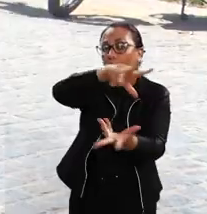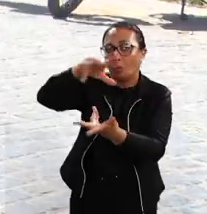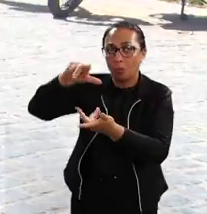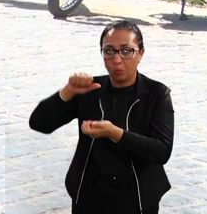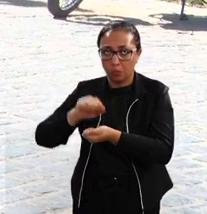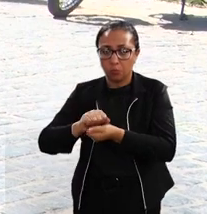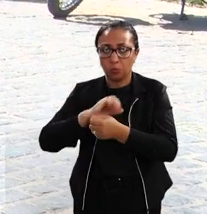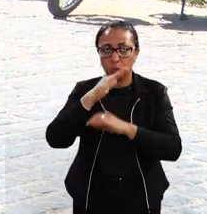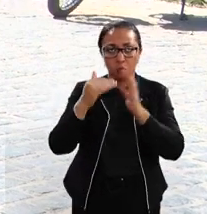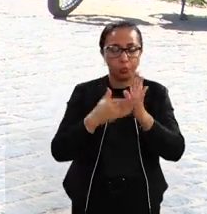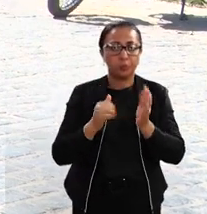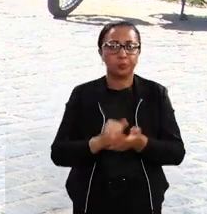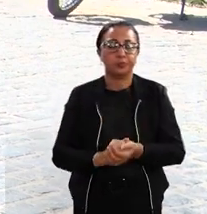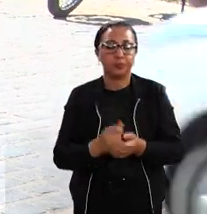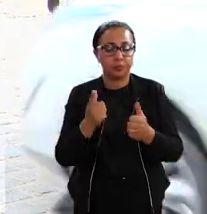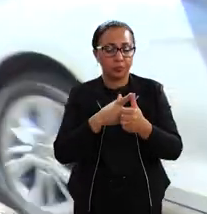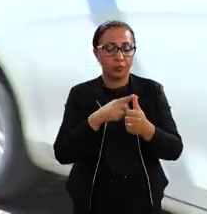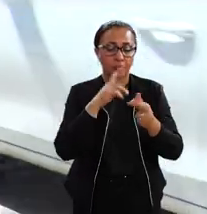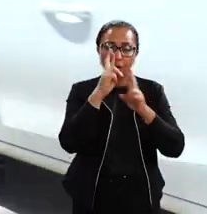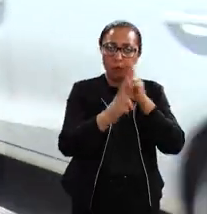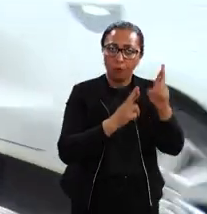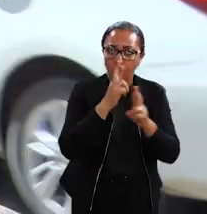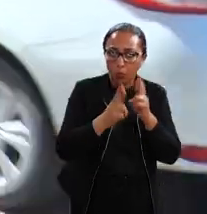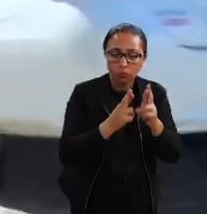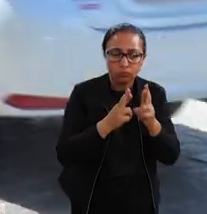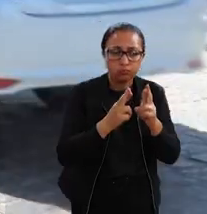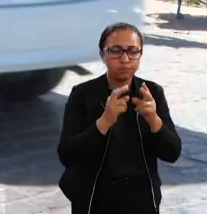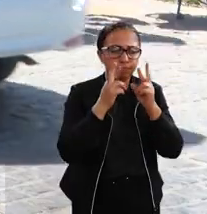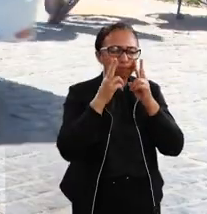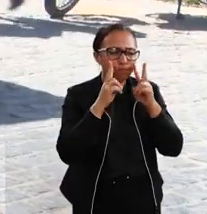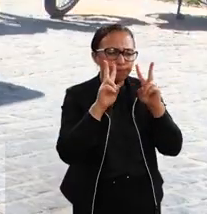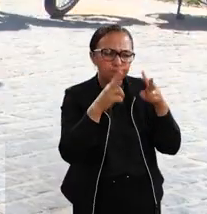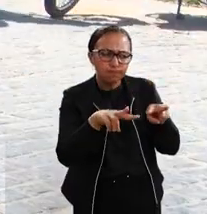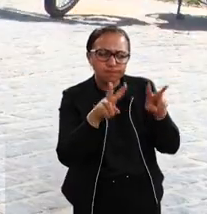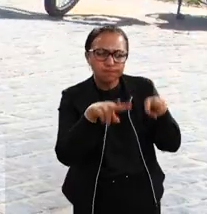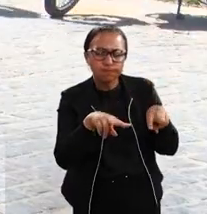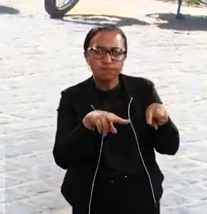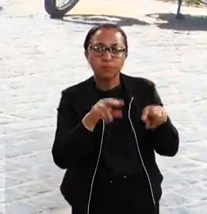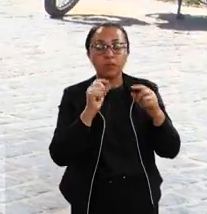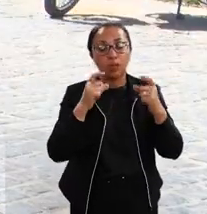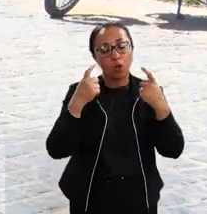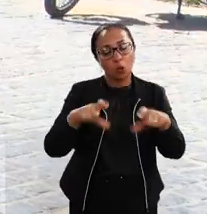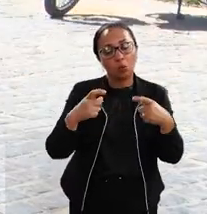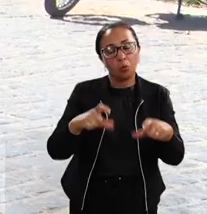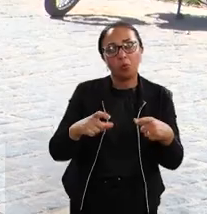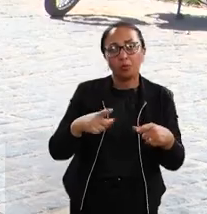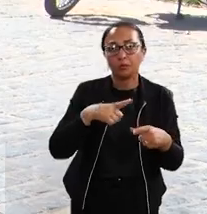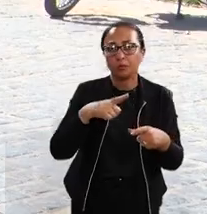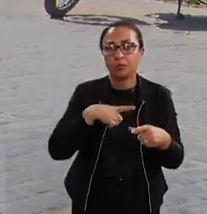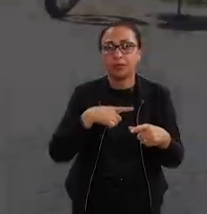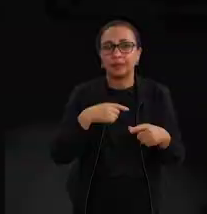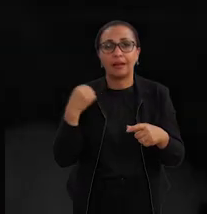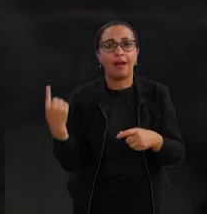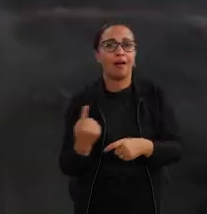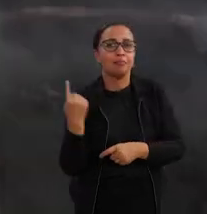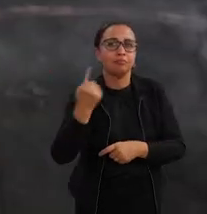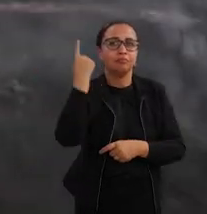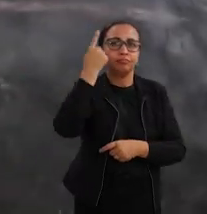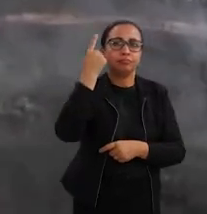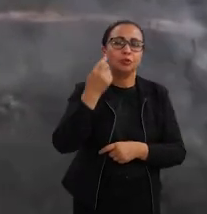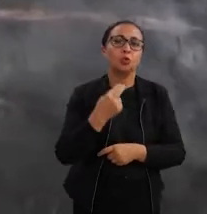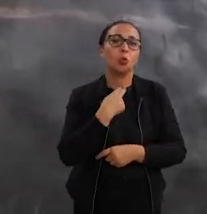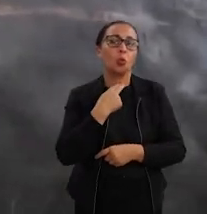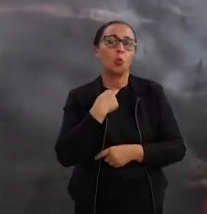inteiro. Primeiramente, a gente verificou nas nossas conclusões que locais que têm alto índice